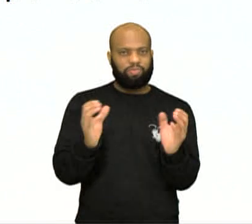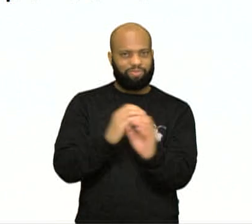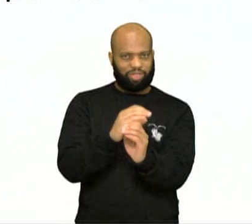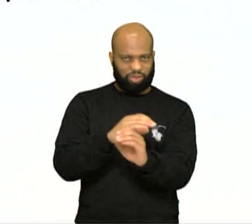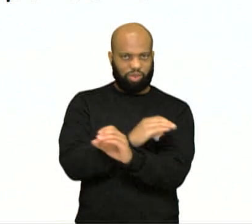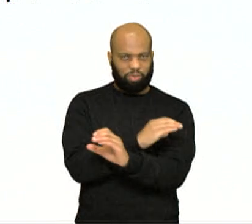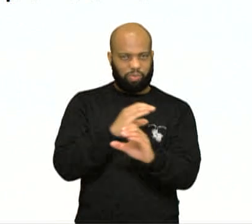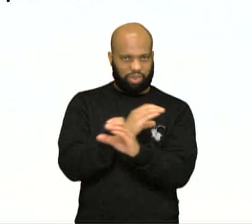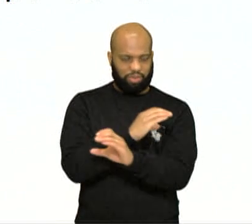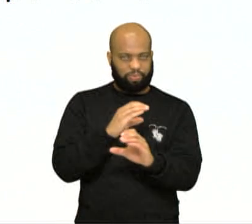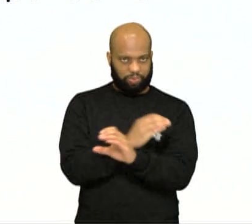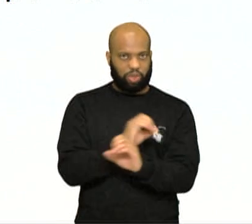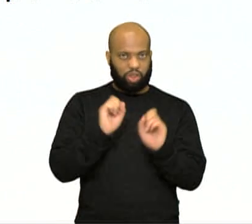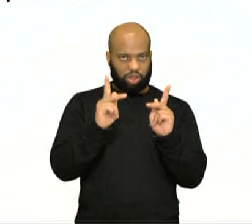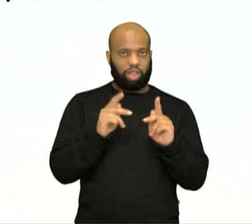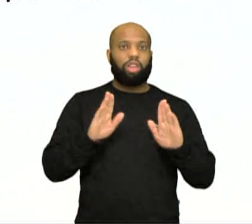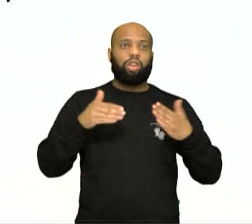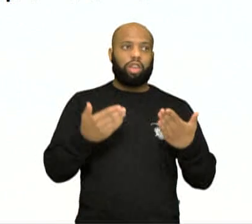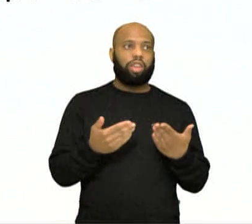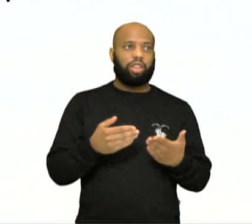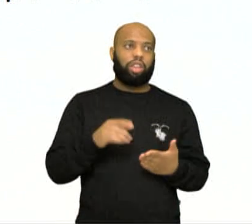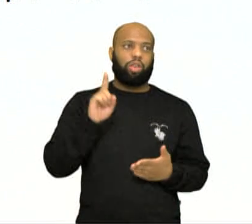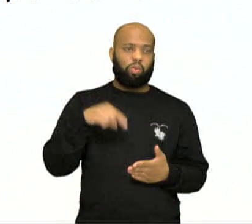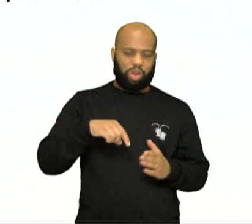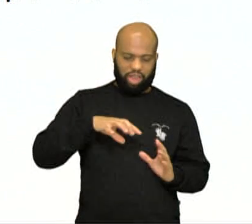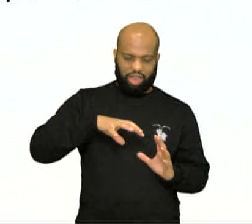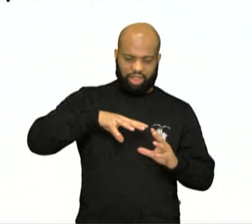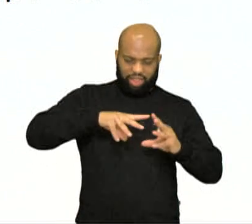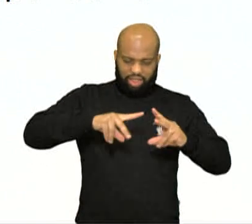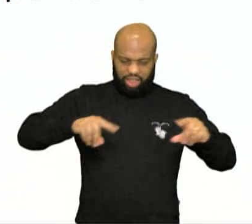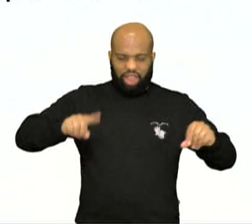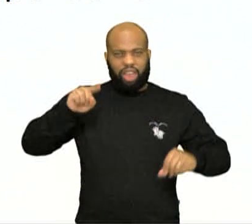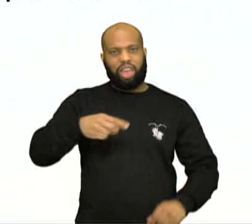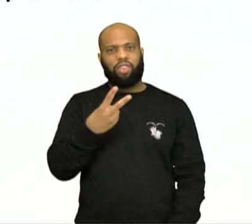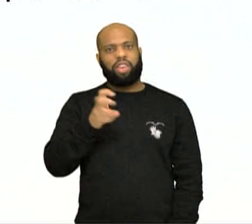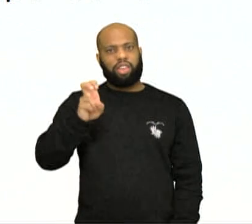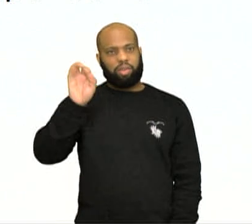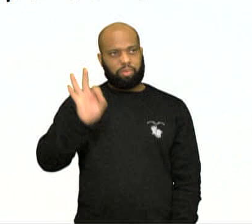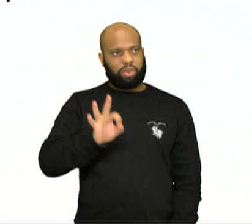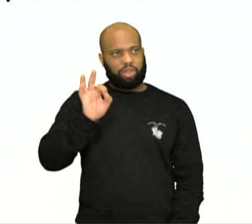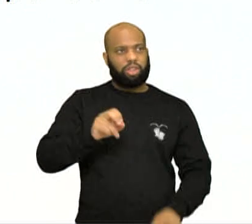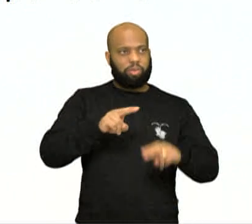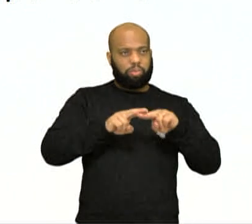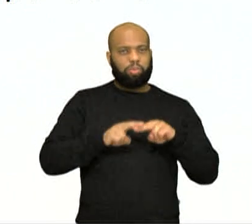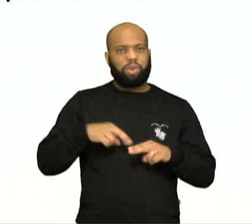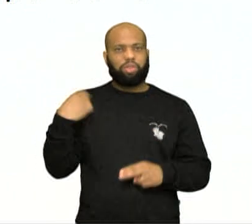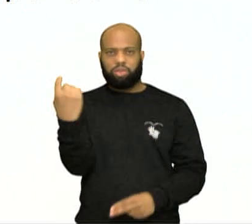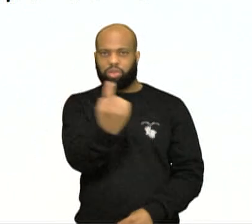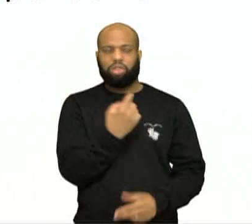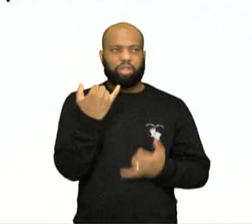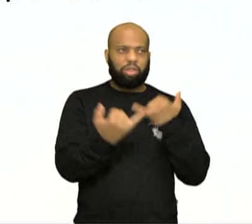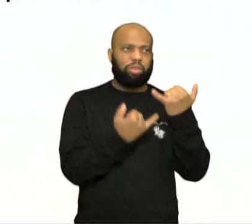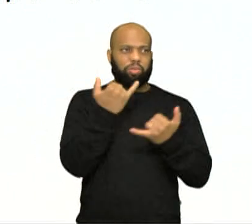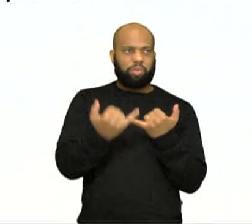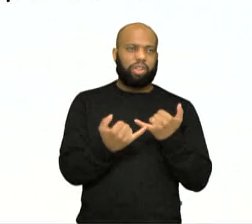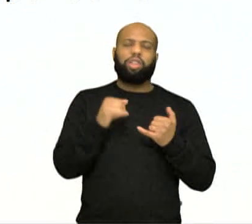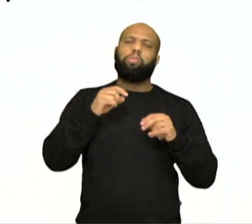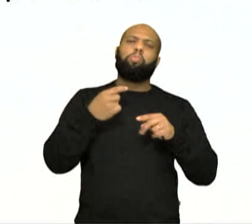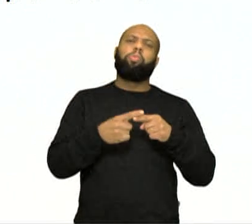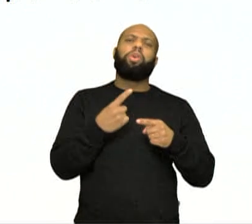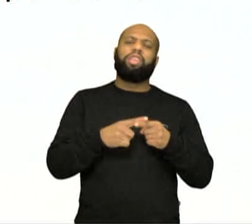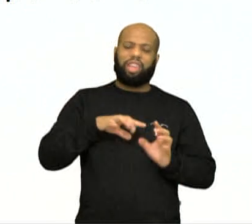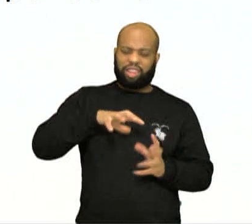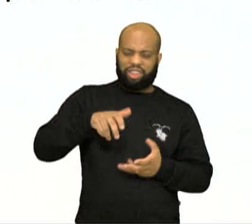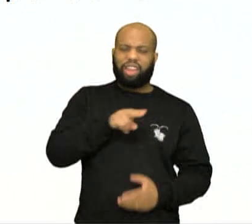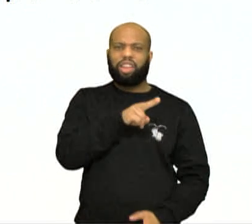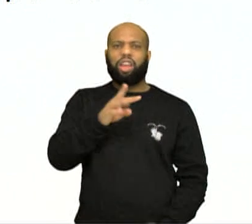75% da superfície terrestre, ou seja, a Terra mesmo é 25%. Por isso que a gente até brinca, né? Por que a Terra é chamada de Terra